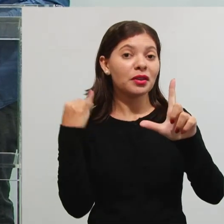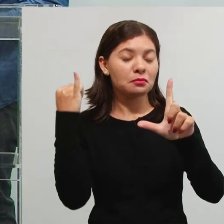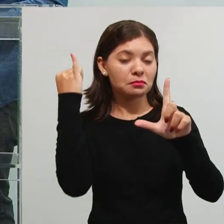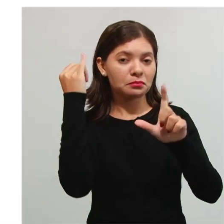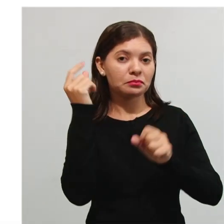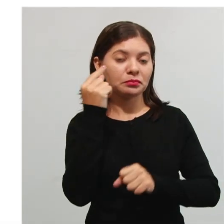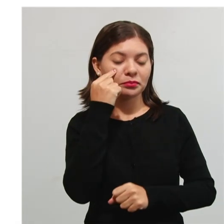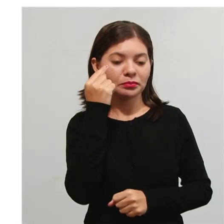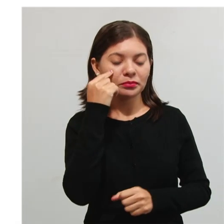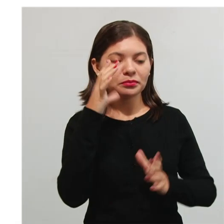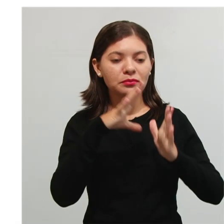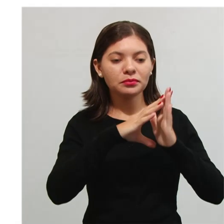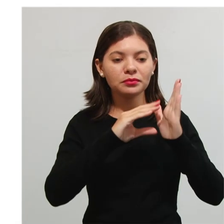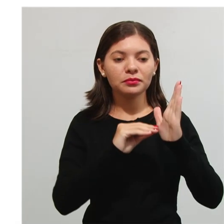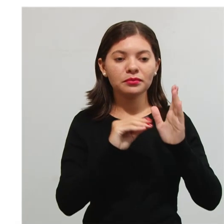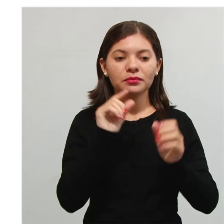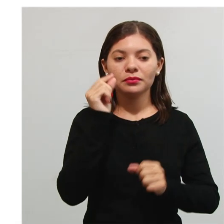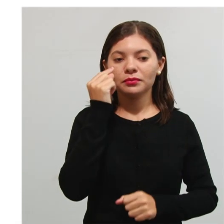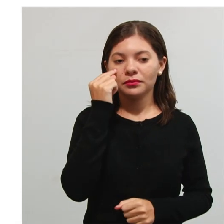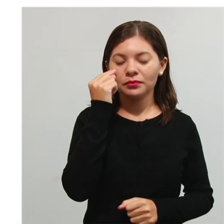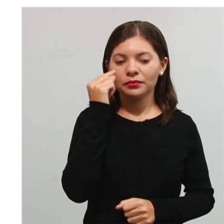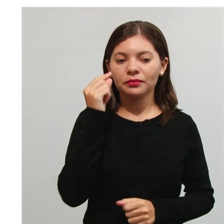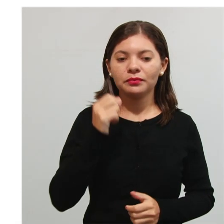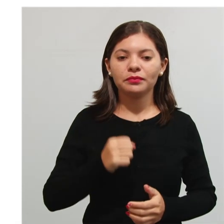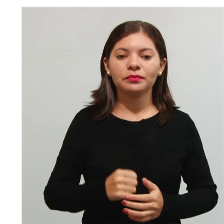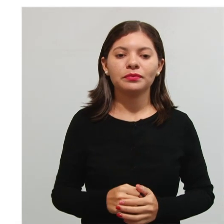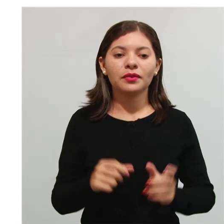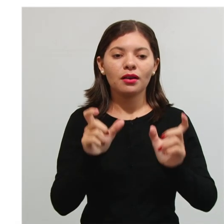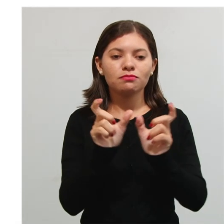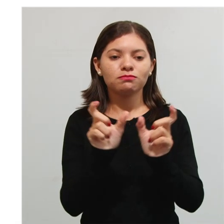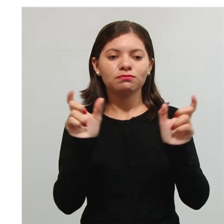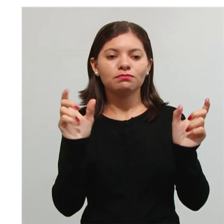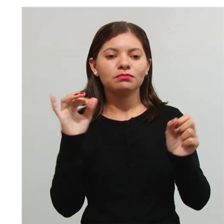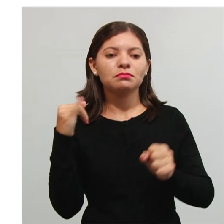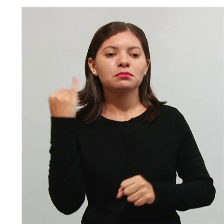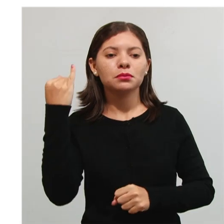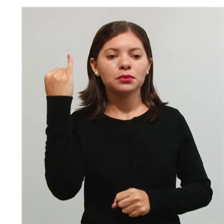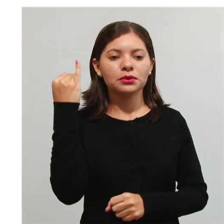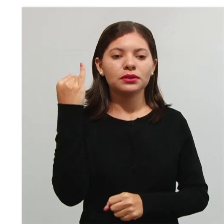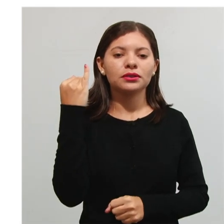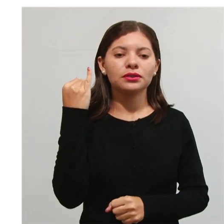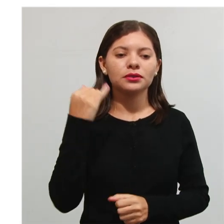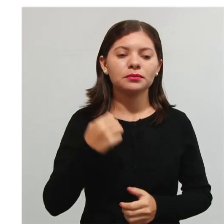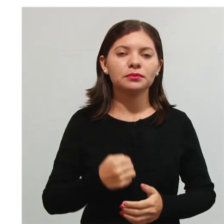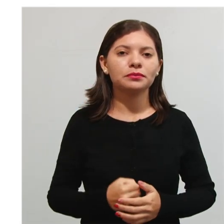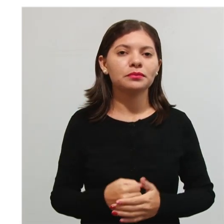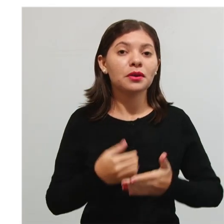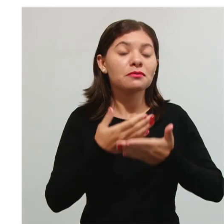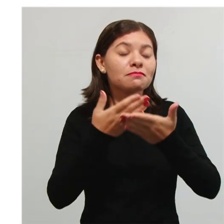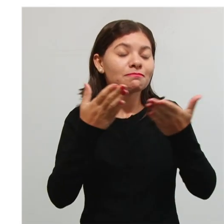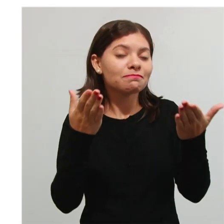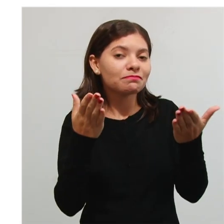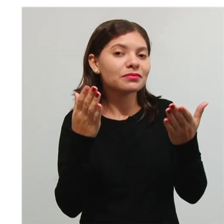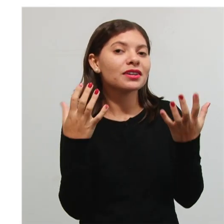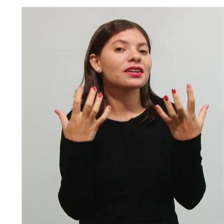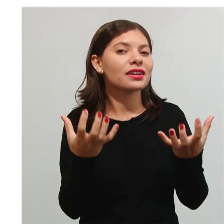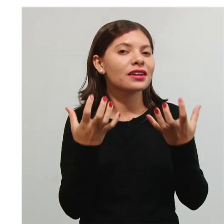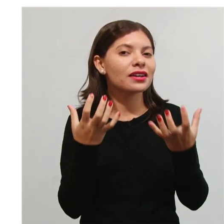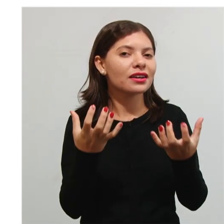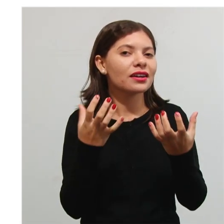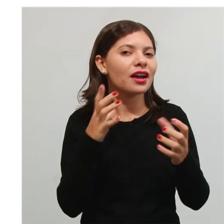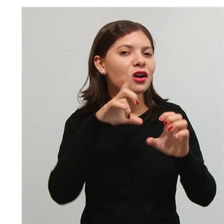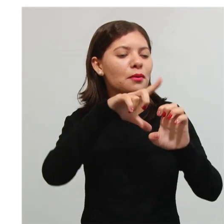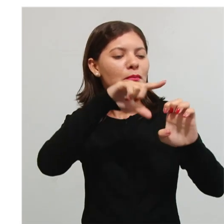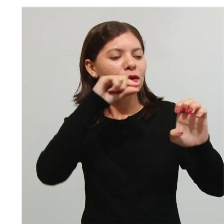importantes aí no nosso conteúdo. Outro ponto importante aí para você que quer empreender, que já tentou e deu